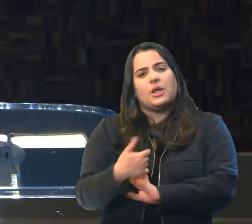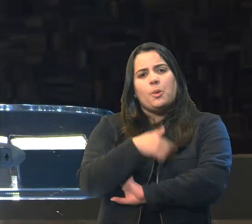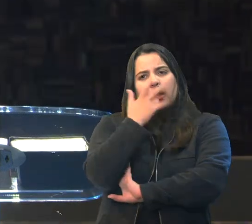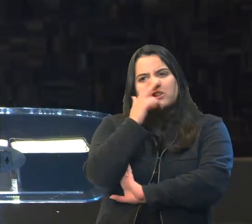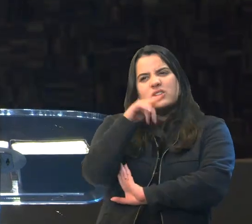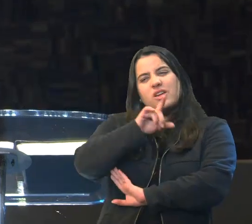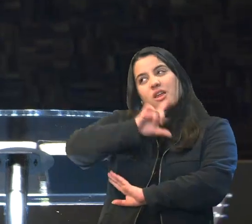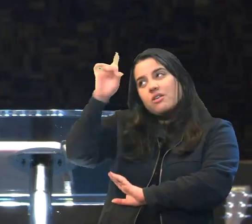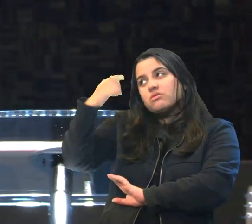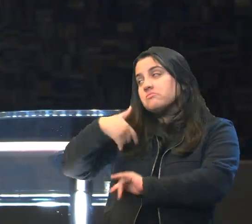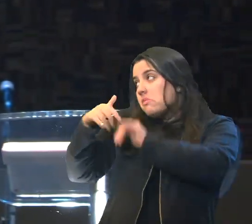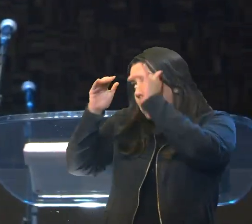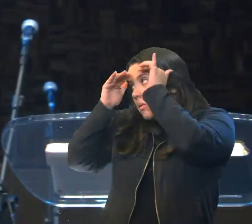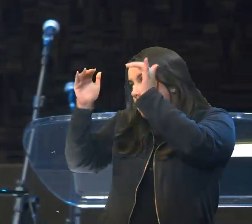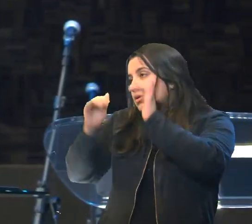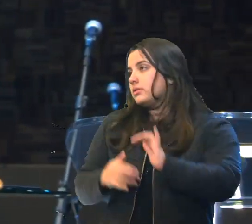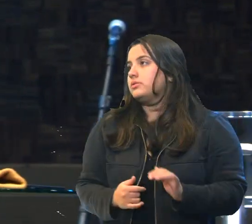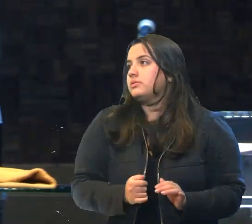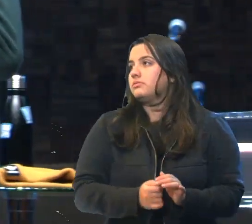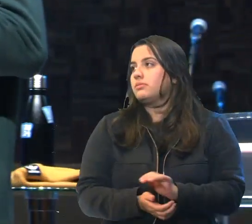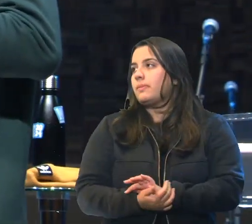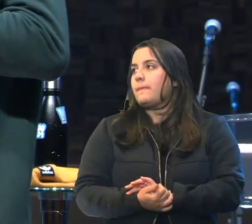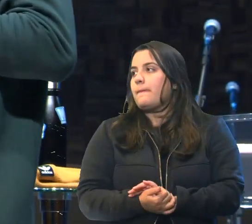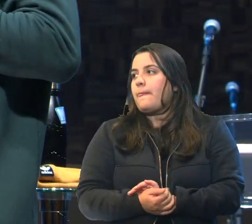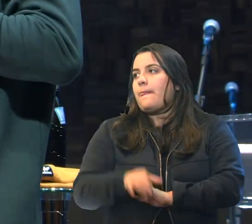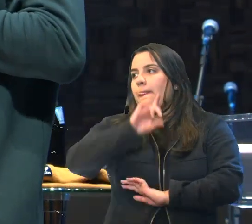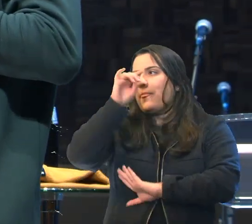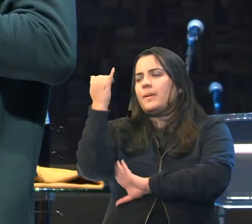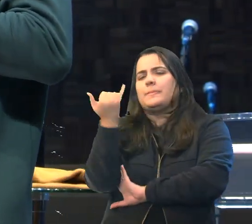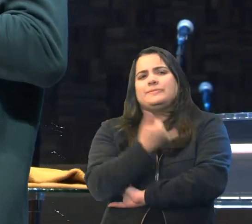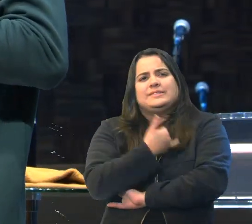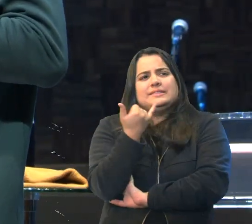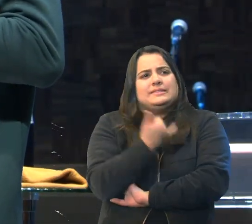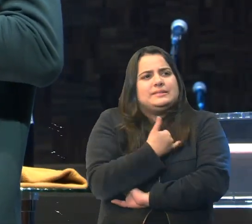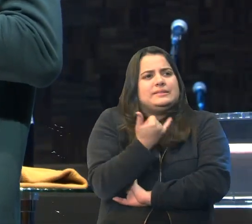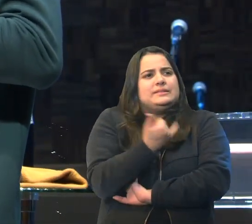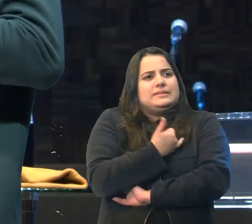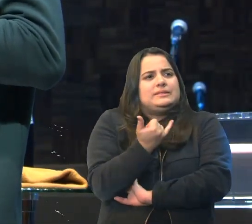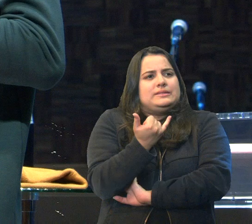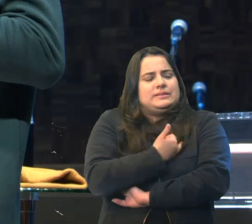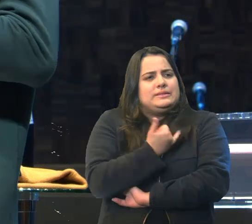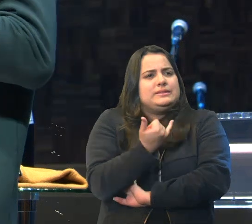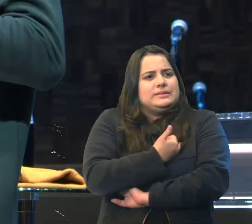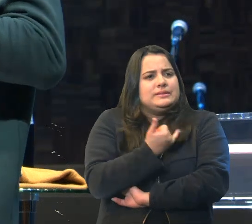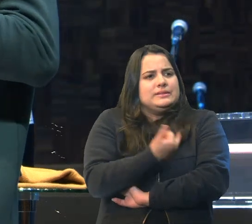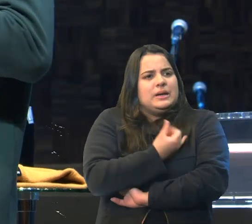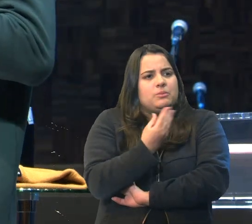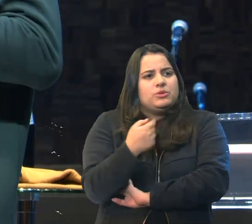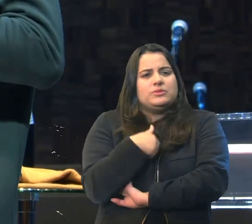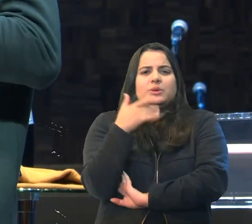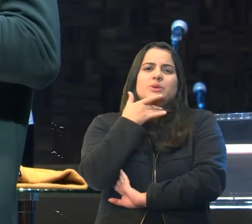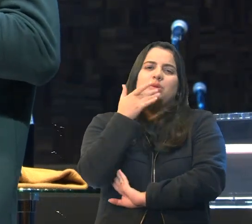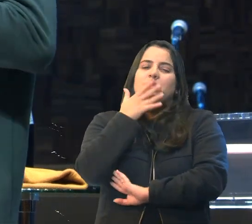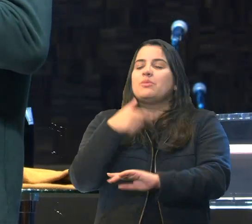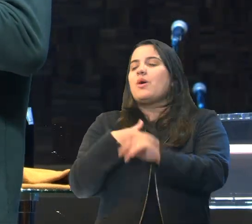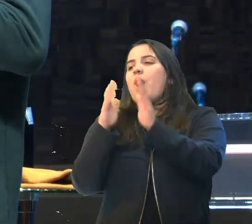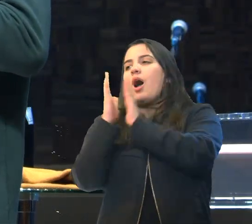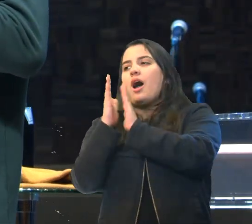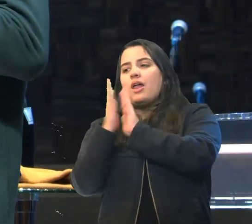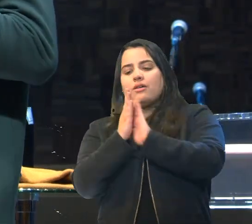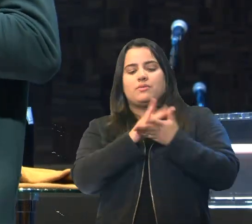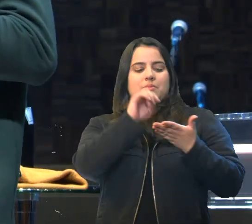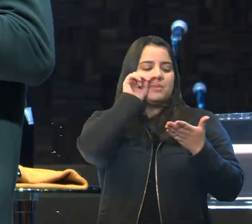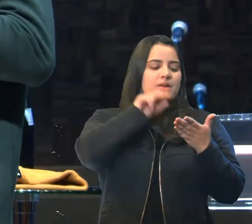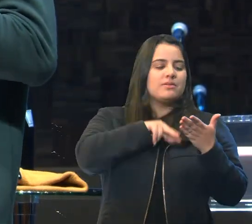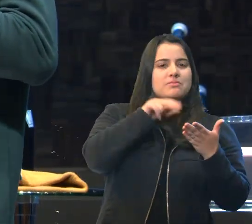então eu obedeci. Deus falou tanto comigo aquele dia, tanto, foi tão gostoso. Eu só orava e lia a Bíblia, não gastava